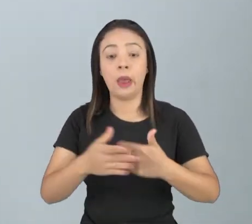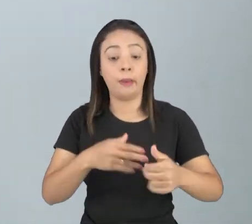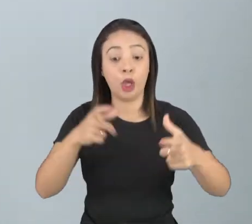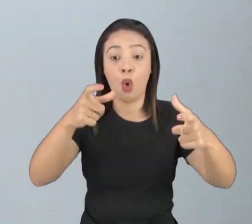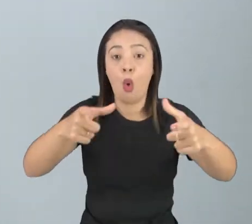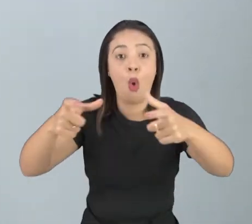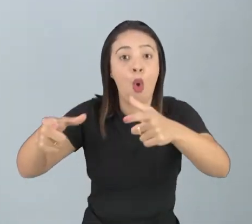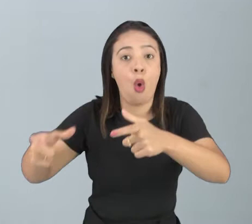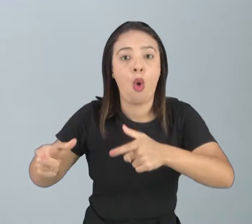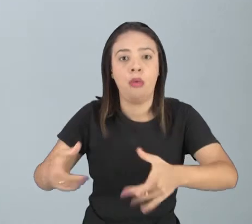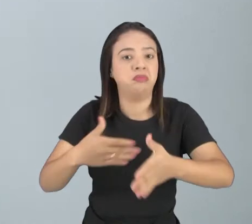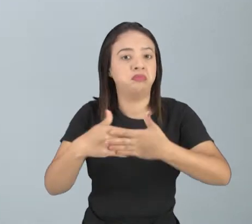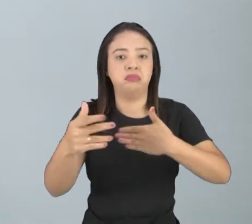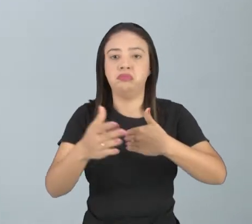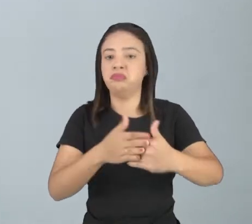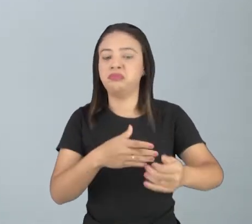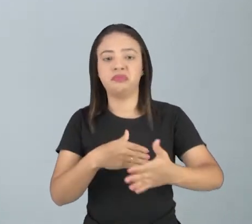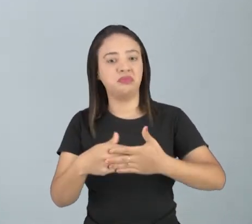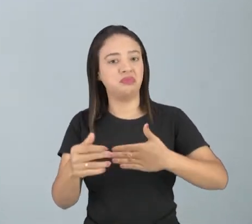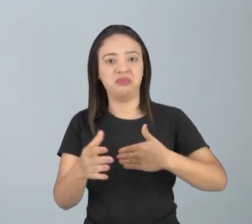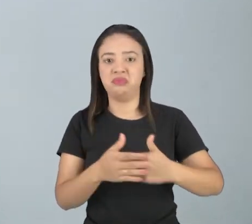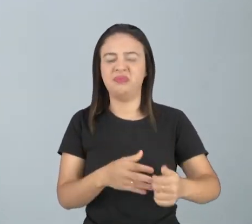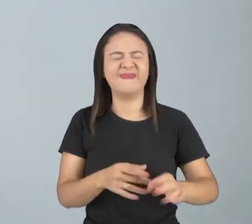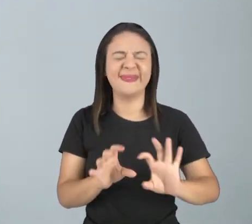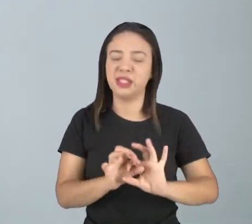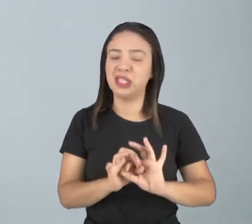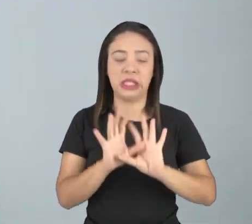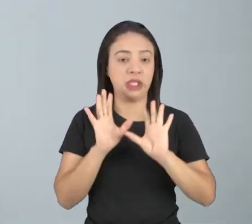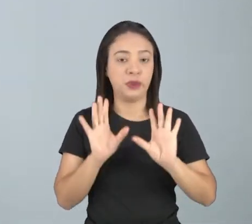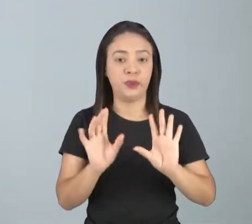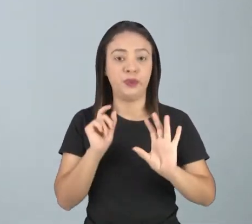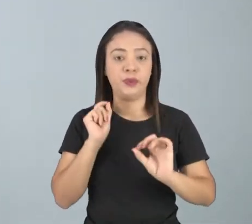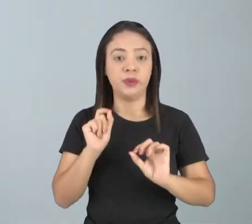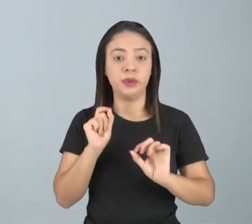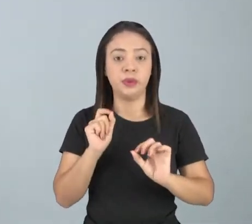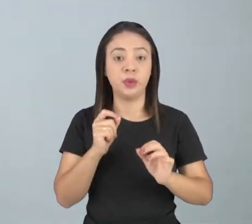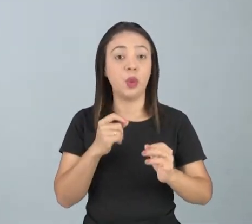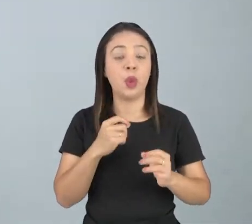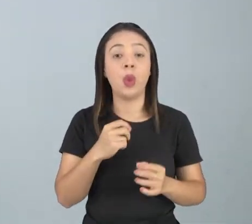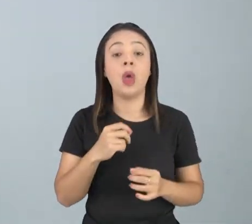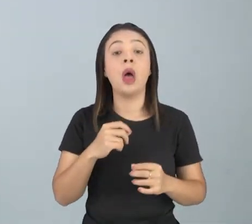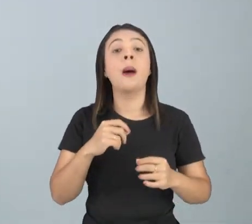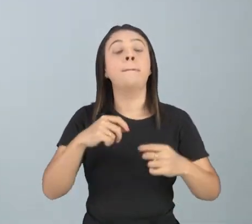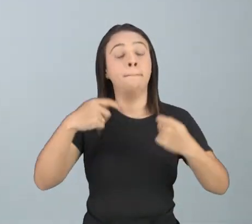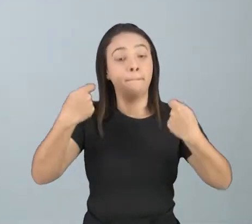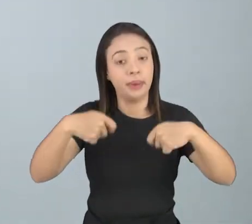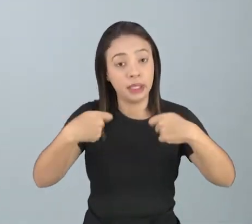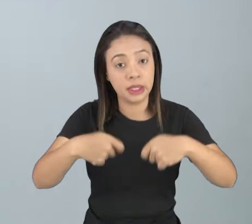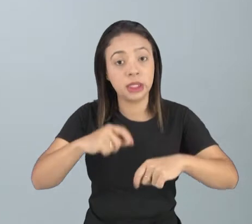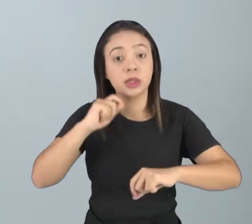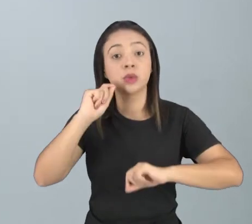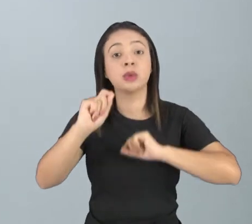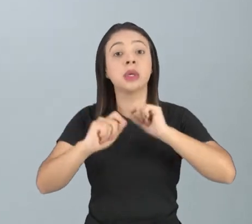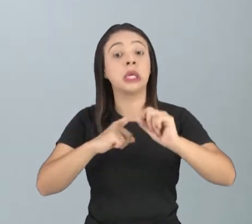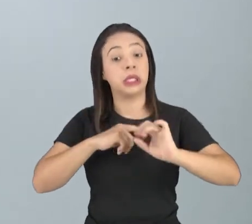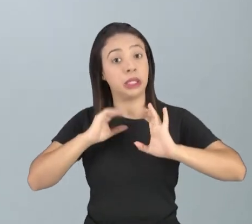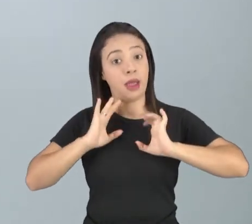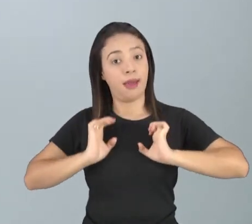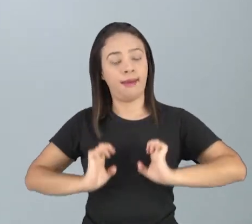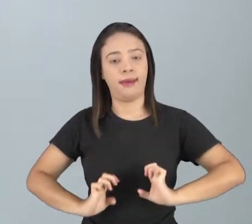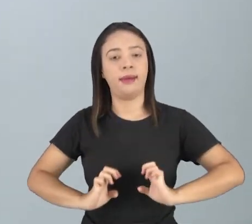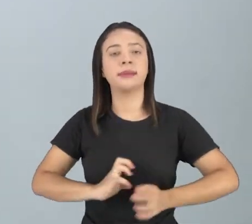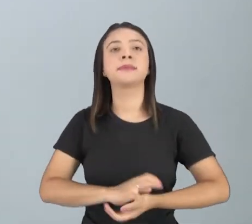que ele esteja dentro da Bolívia, independente que ele esteja dentro do Vaticano, ele precisa exercitar